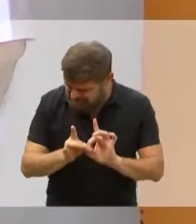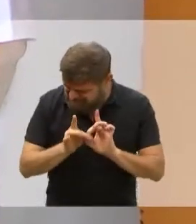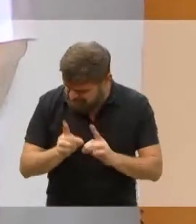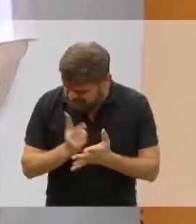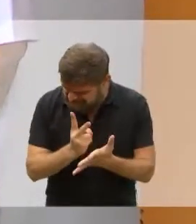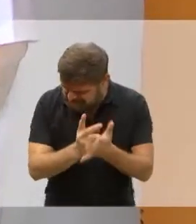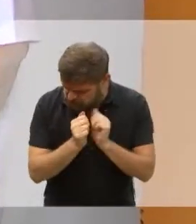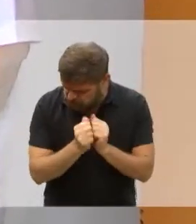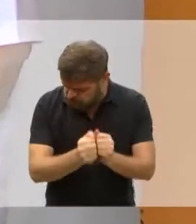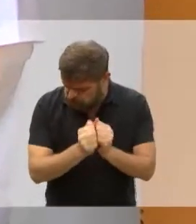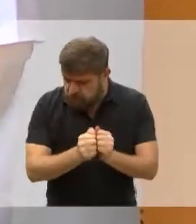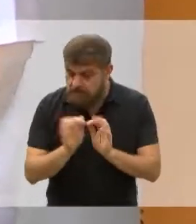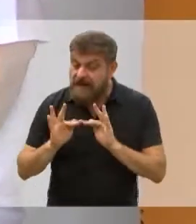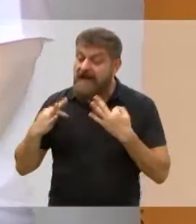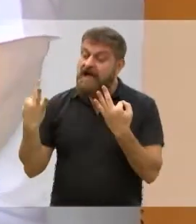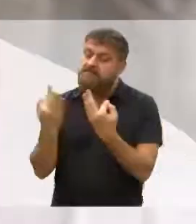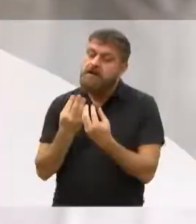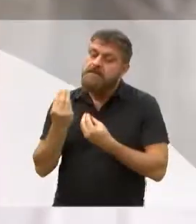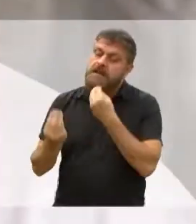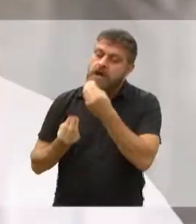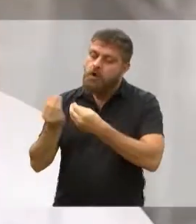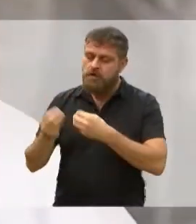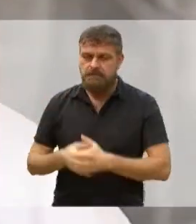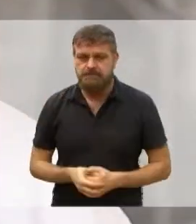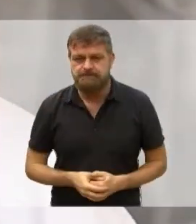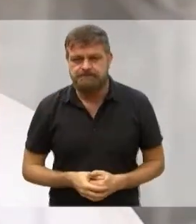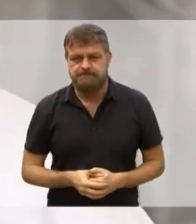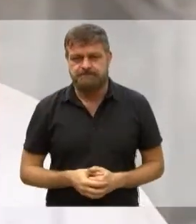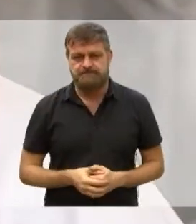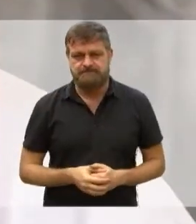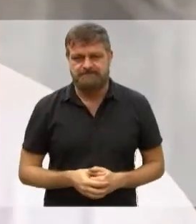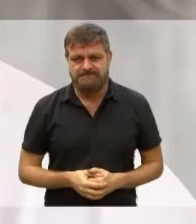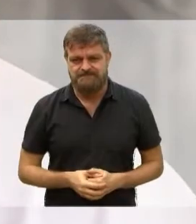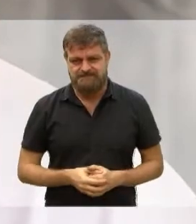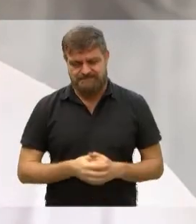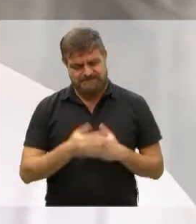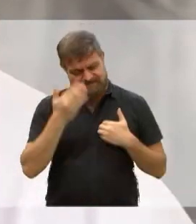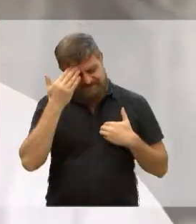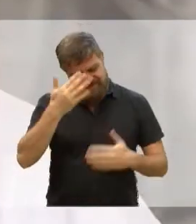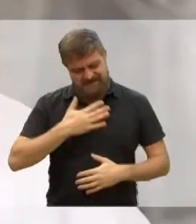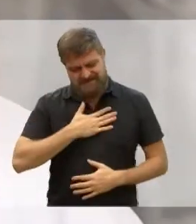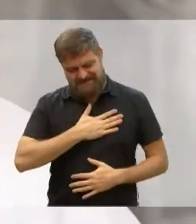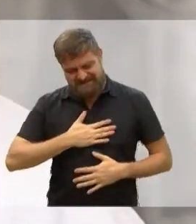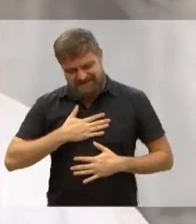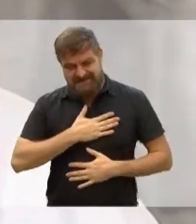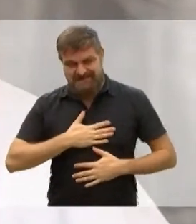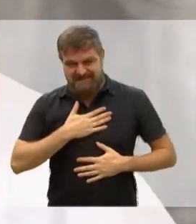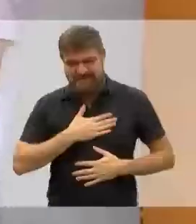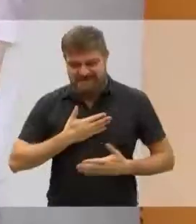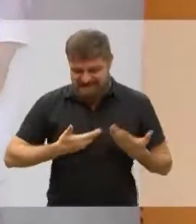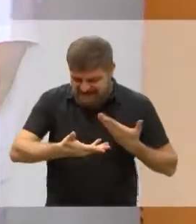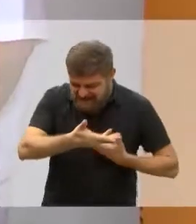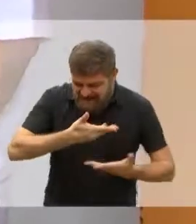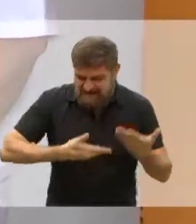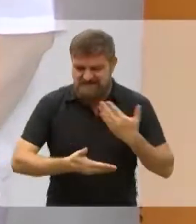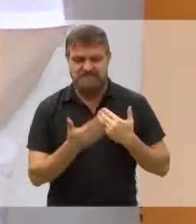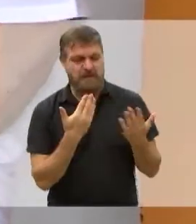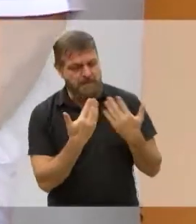mas como é a vida da família a partir do Rafa. Bom, Rita, é um prazer estar conversando com